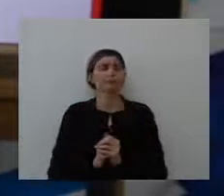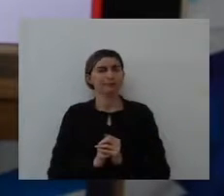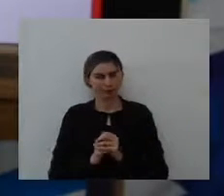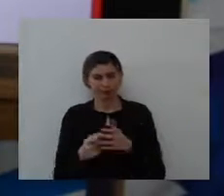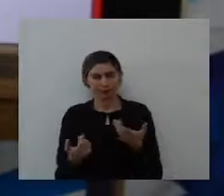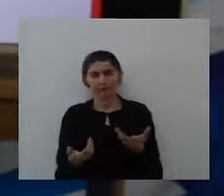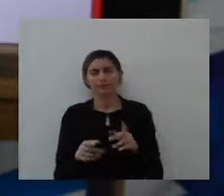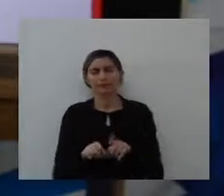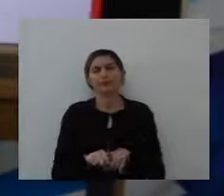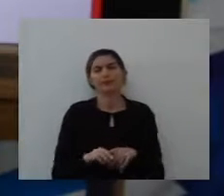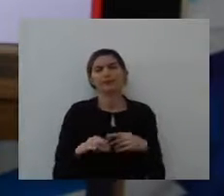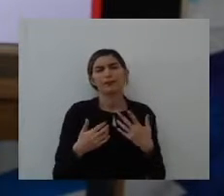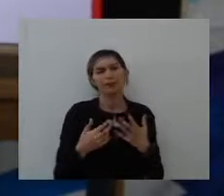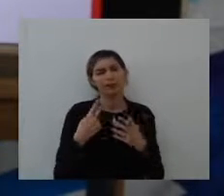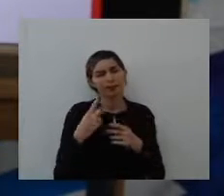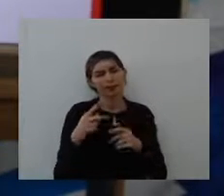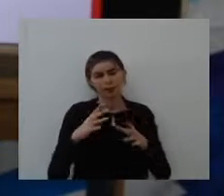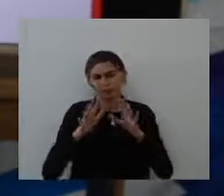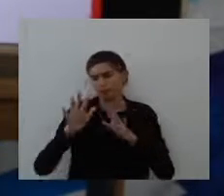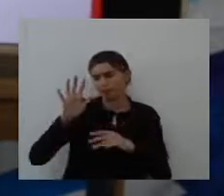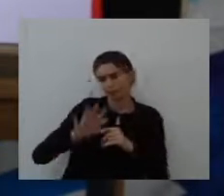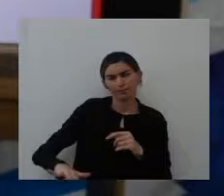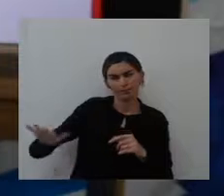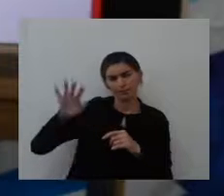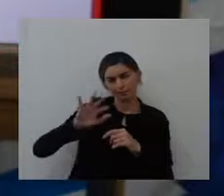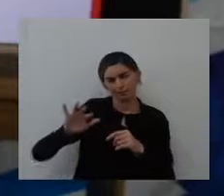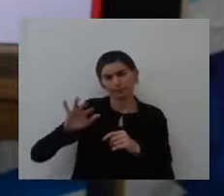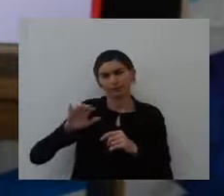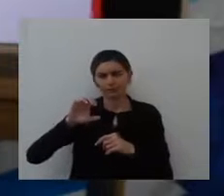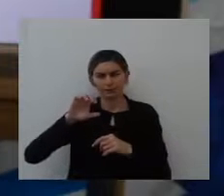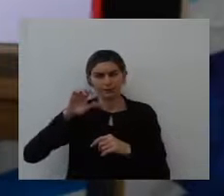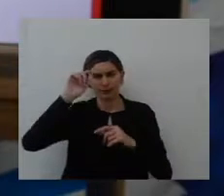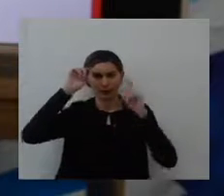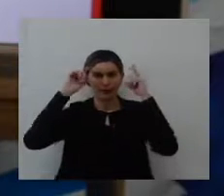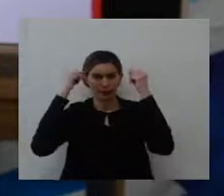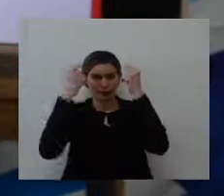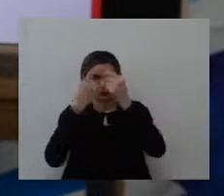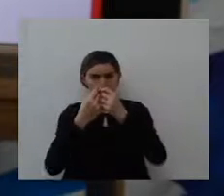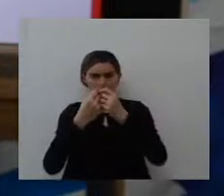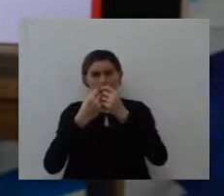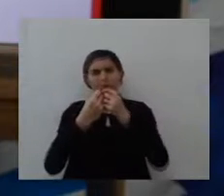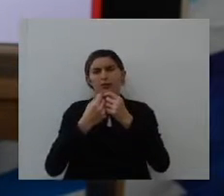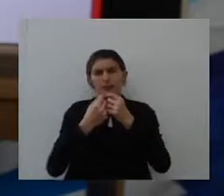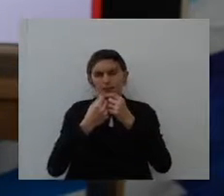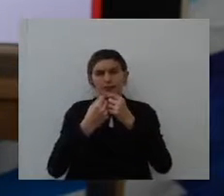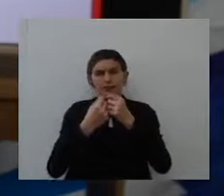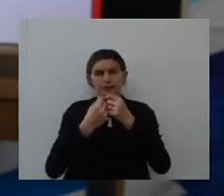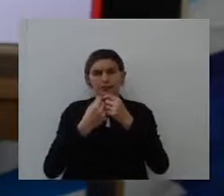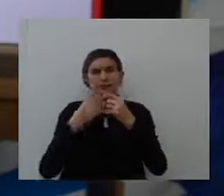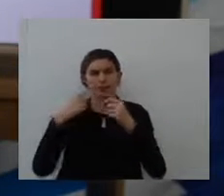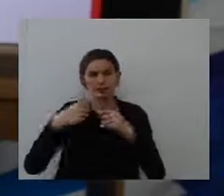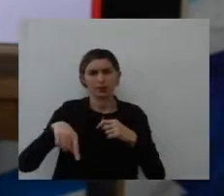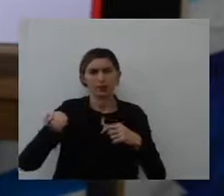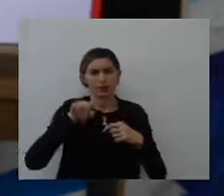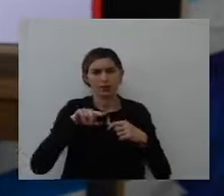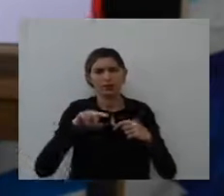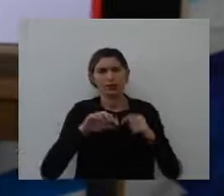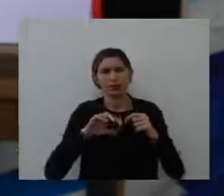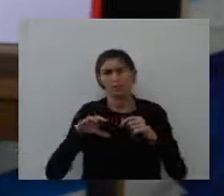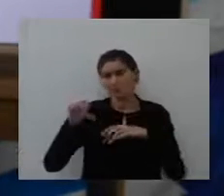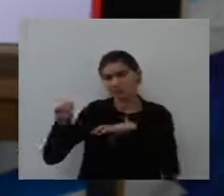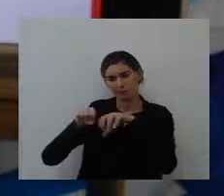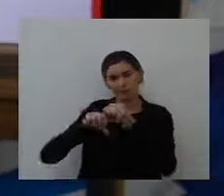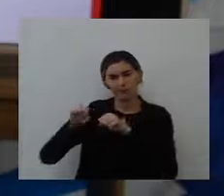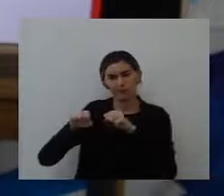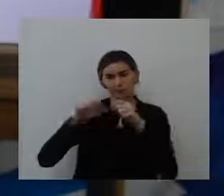bem? Então, essa região da Grécia, essa região que vai ser